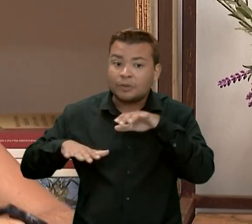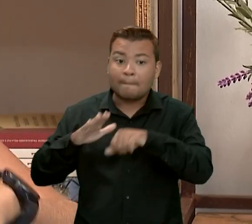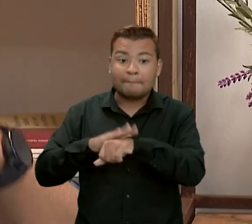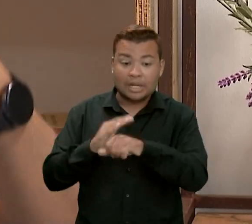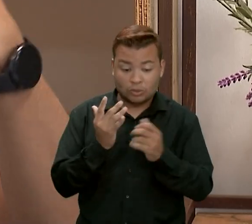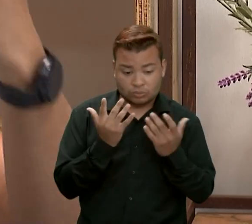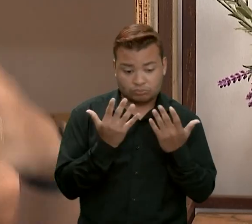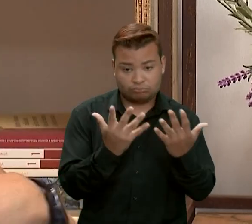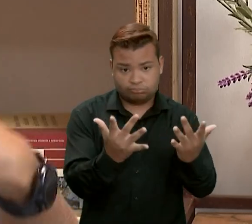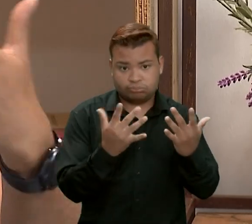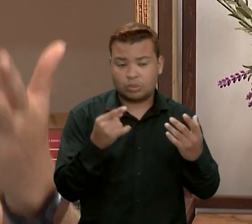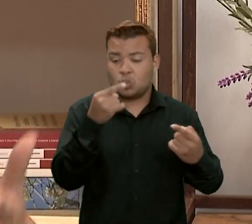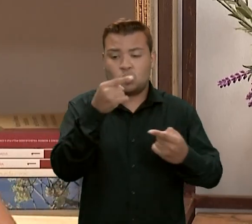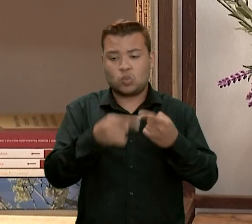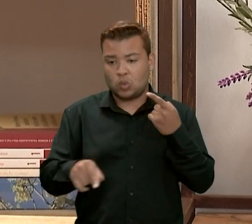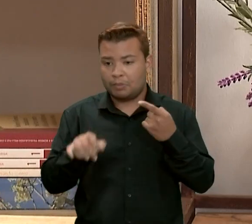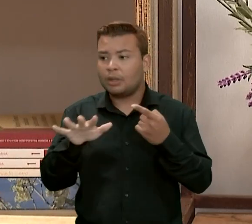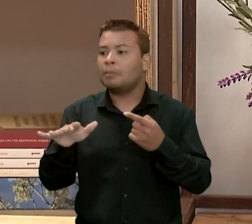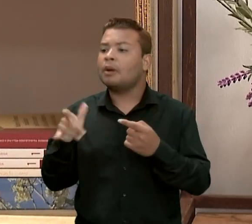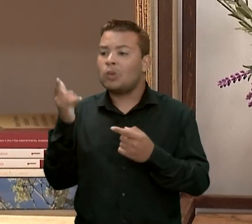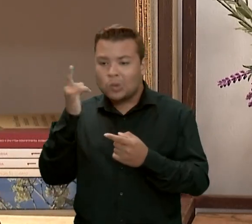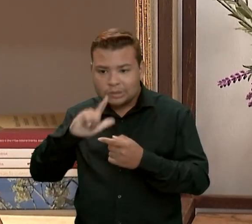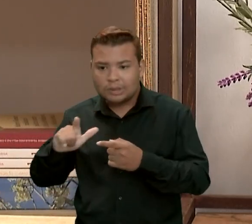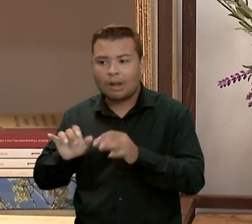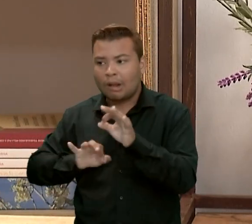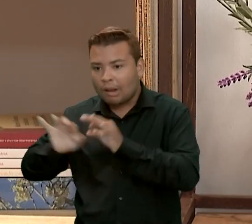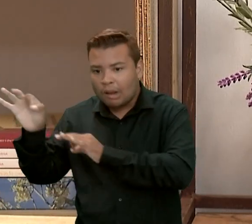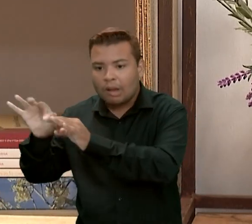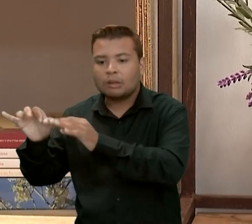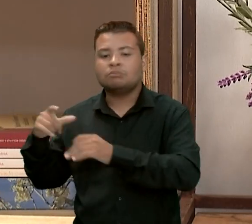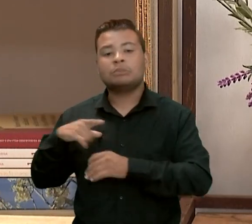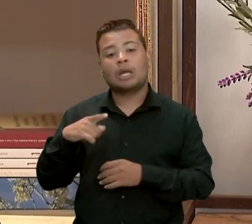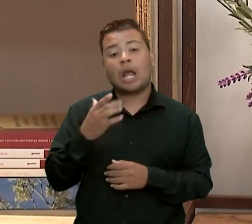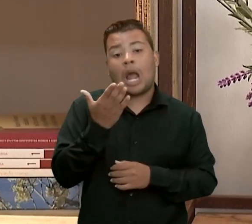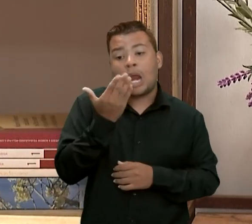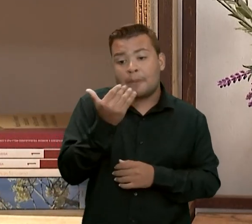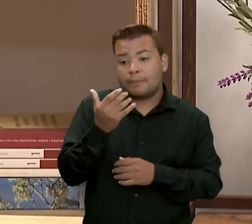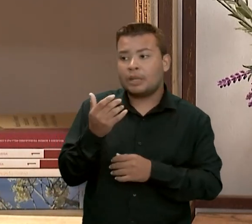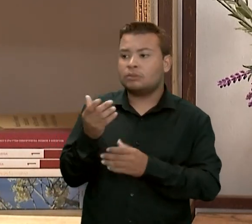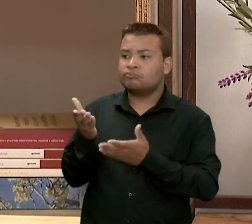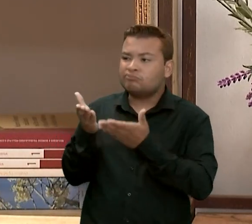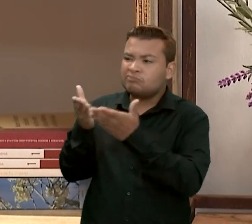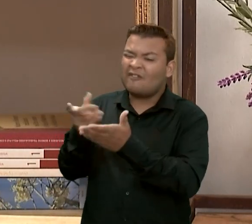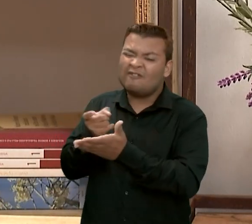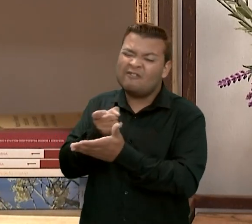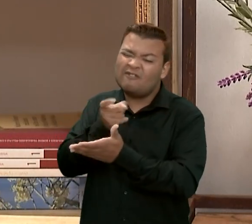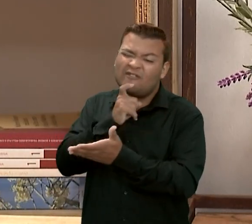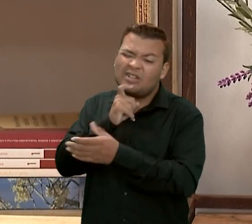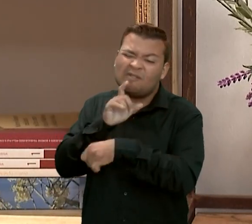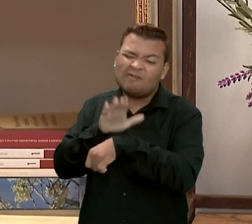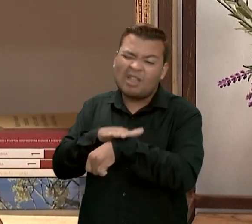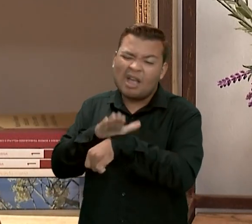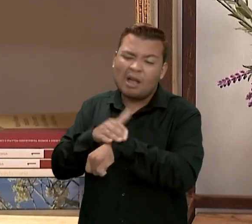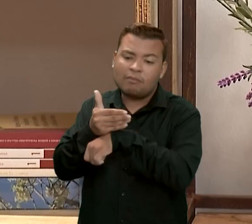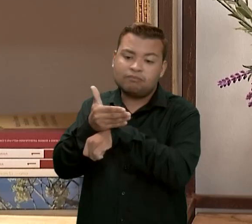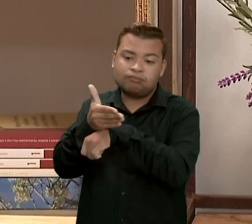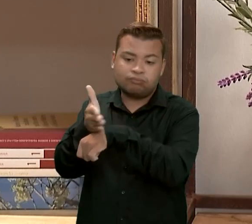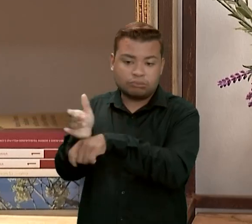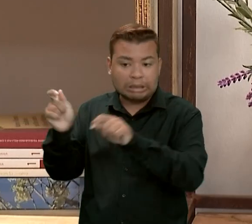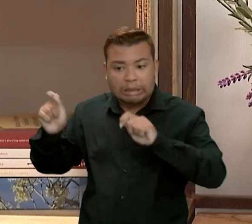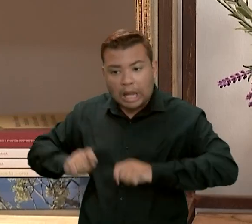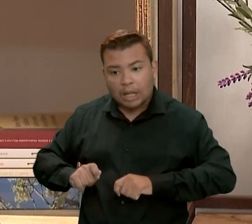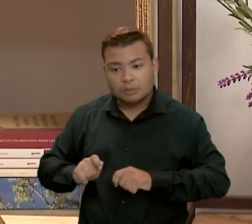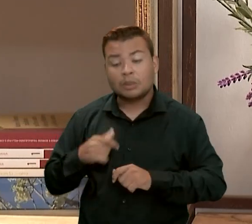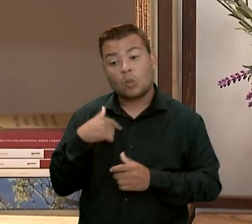tem alimentos aí por longos tempos, alimentos congelados, né? Alimentos que vão durar mais tempo. Então, acredito que é